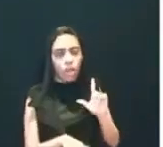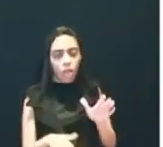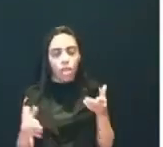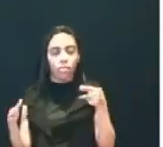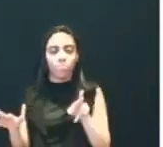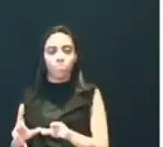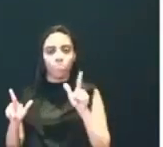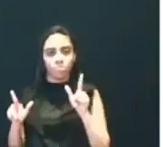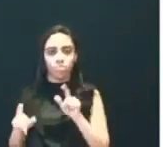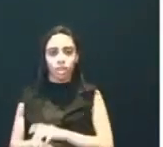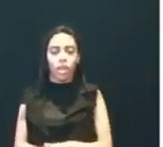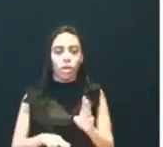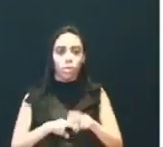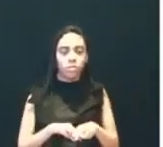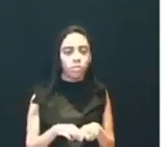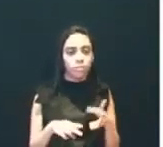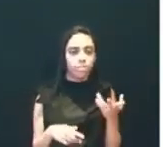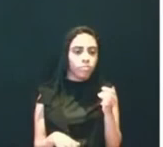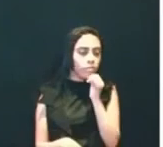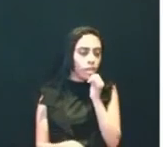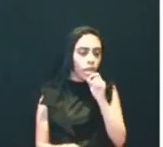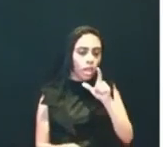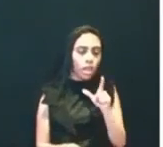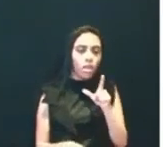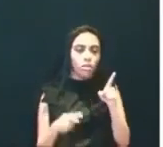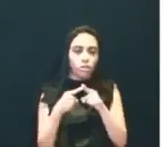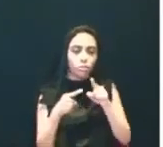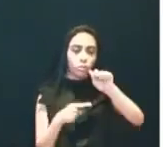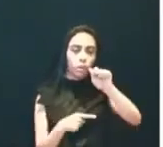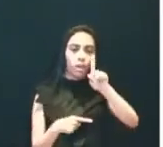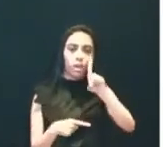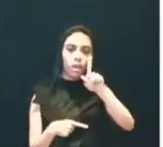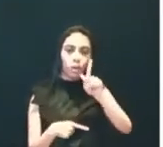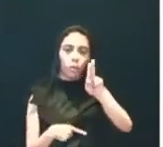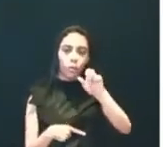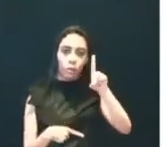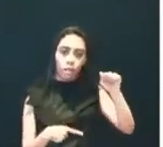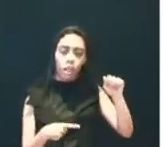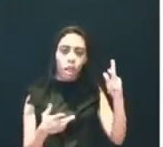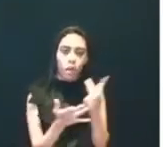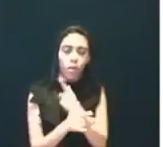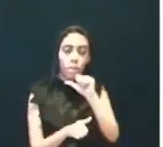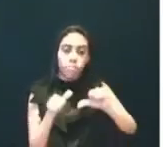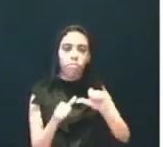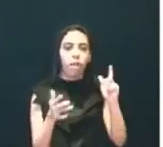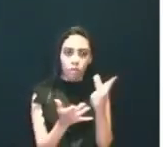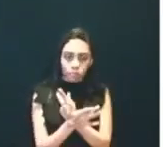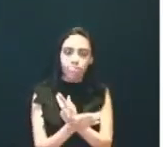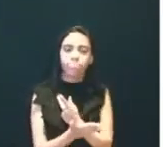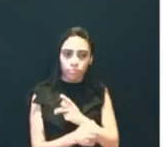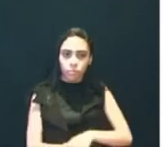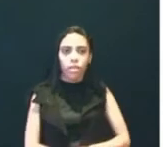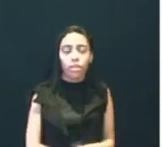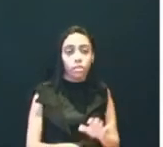algumas chegaram. Então, por exemplo, na leucemia mieloide aguda, a gente teve uma transformação. A gente